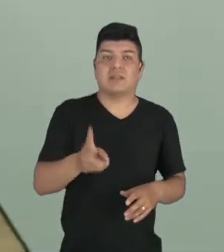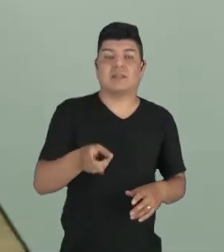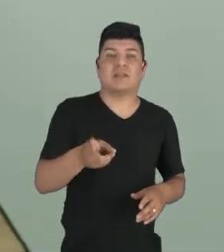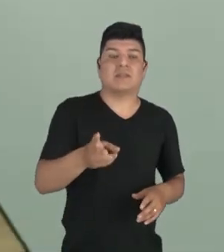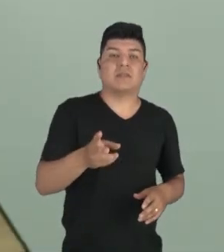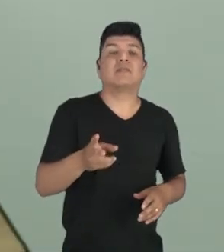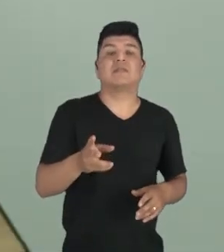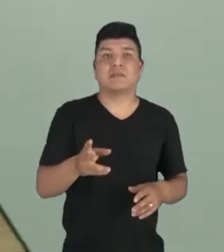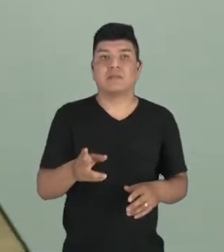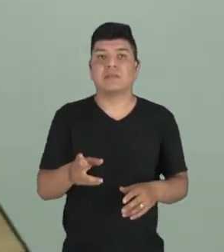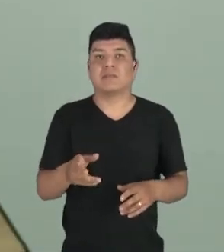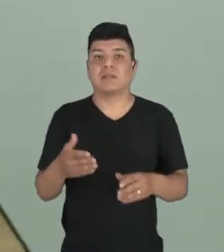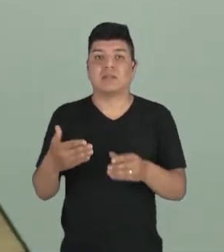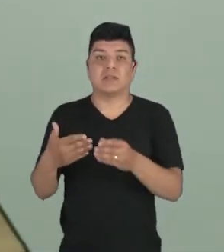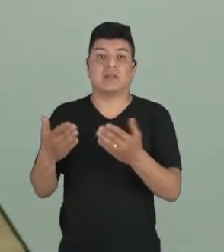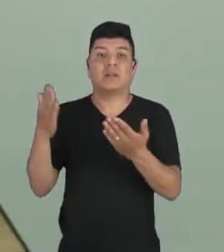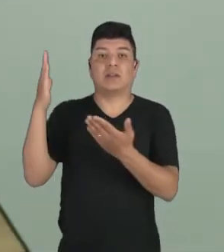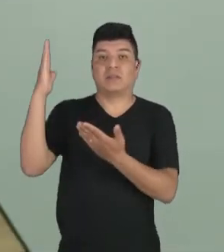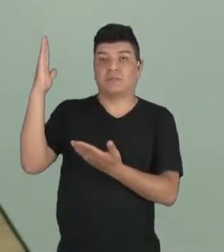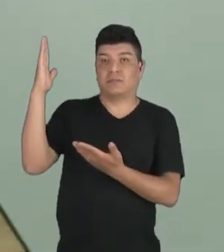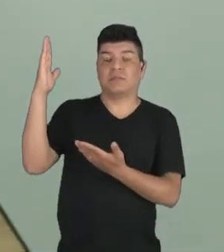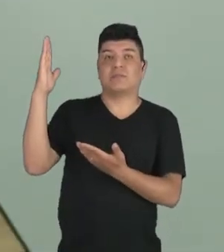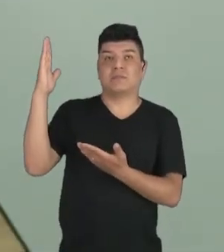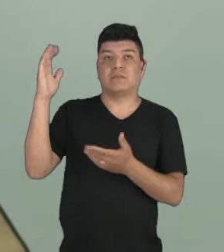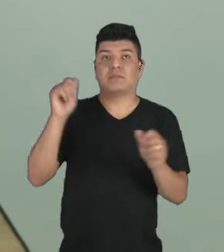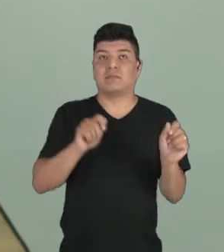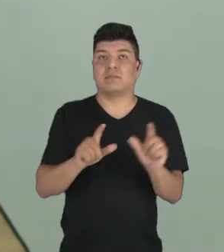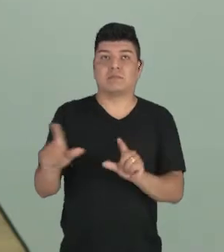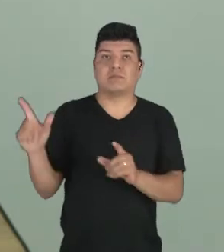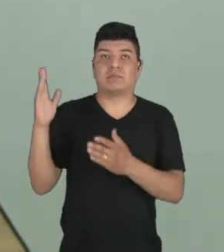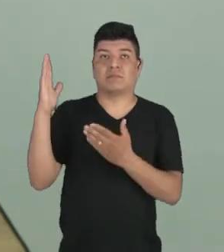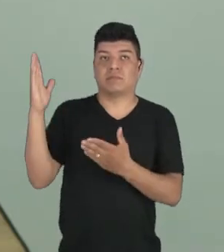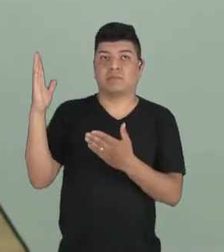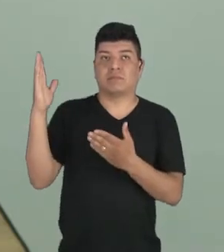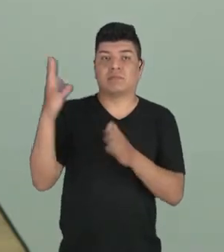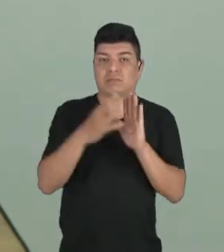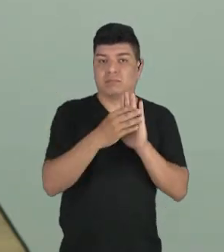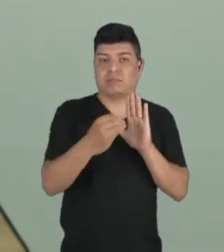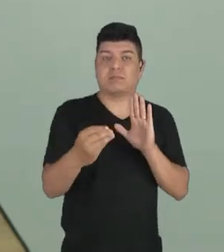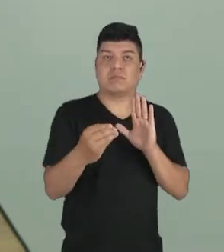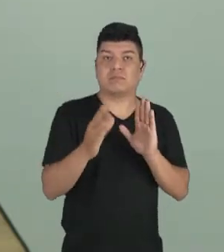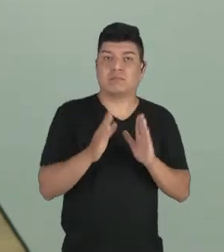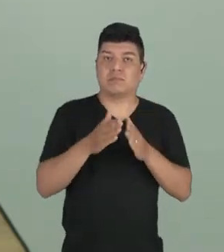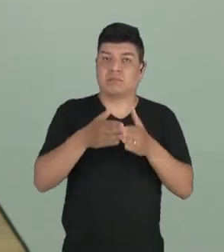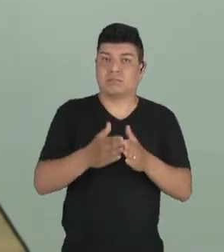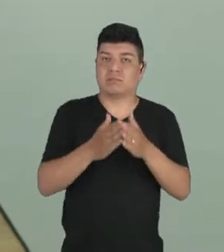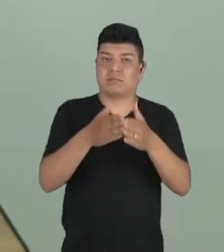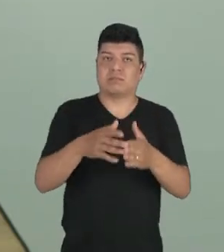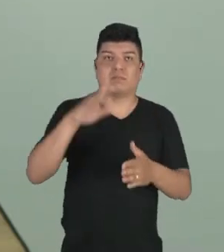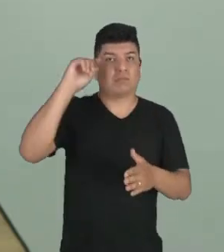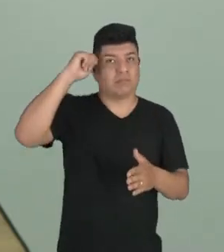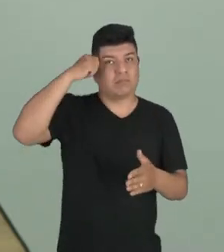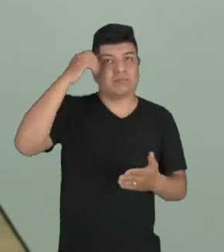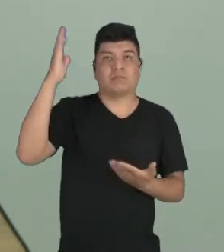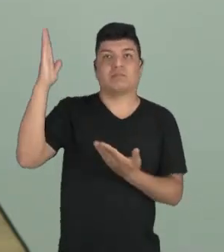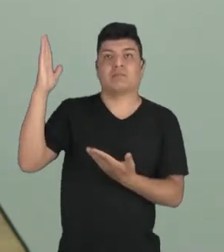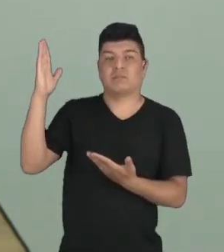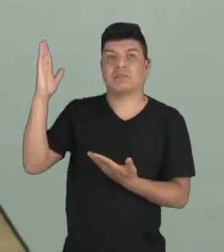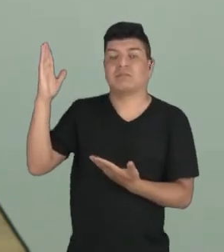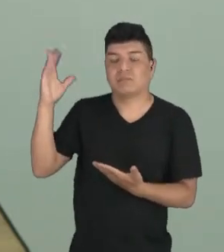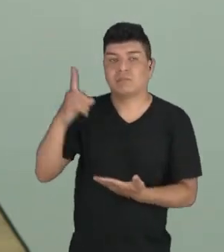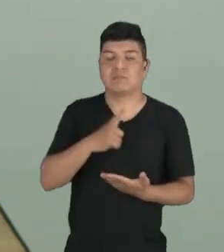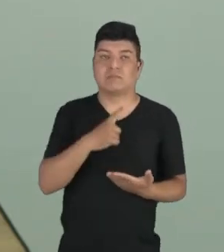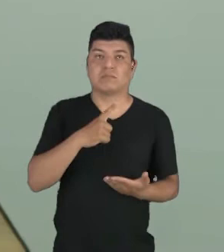falando sobre eles, né, eu trouxe para vocês aqui uma réplica de um navio negreiro. Observem aqui,